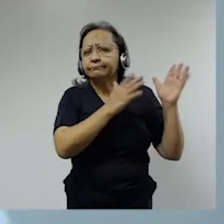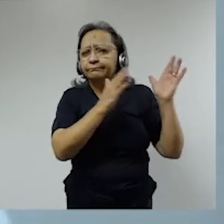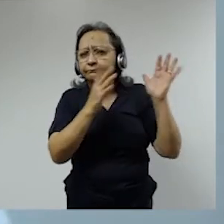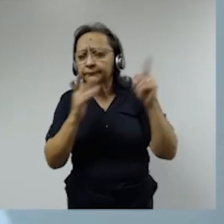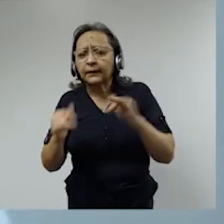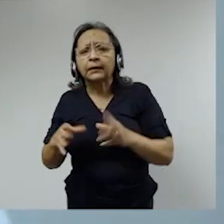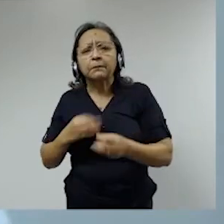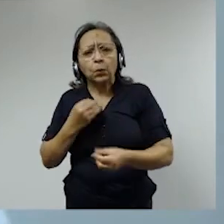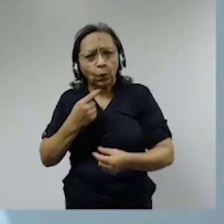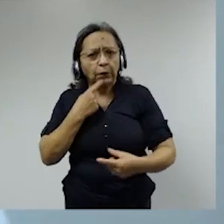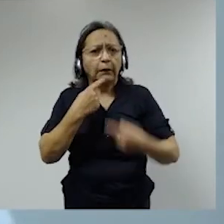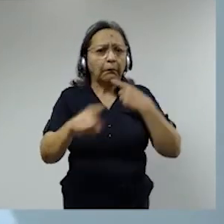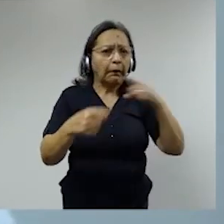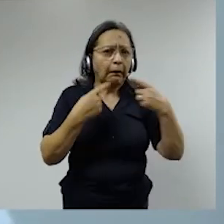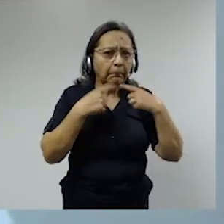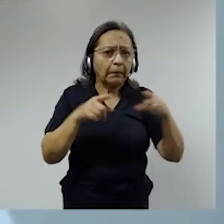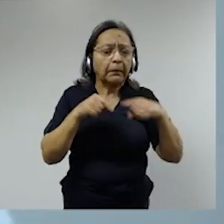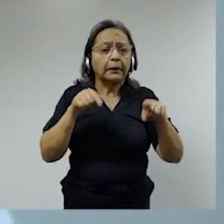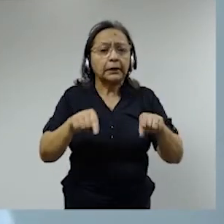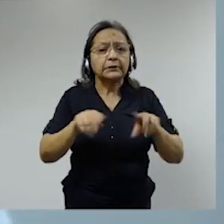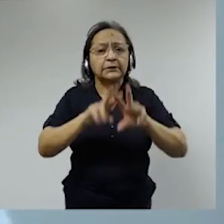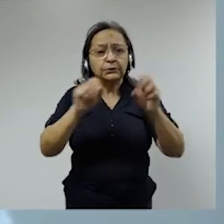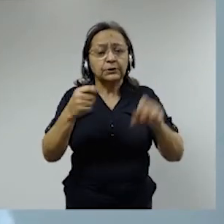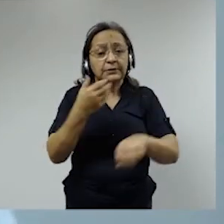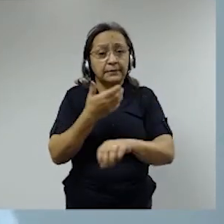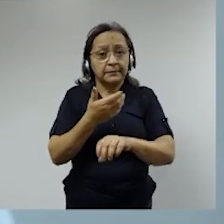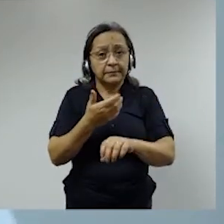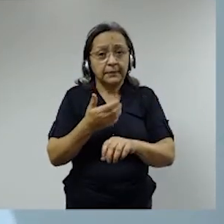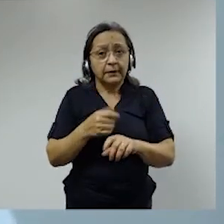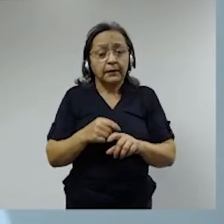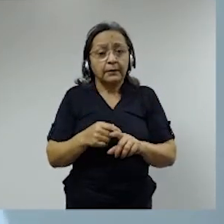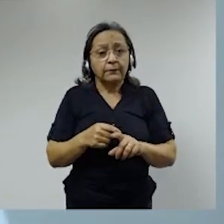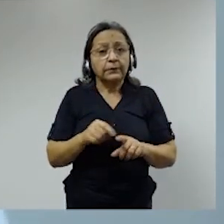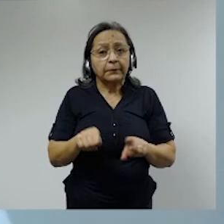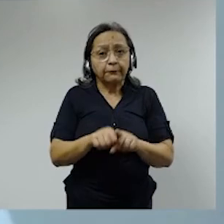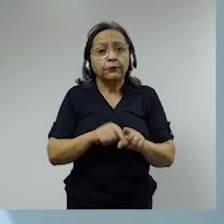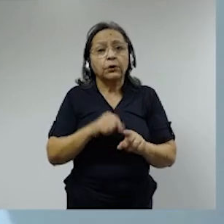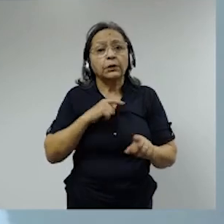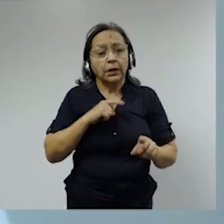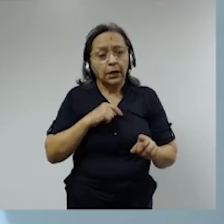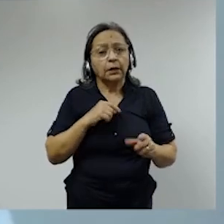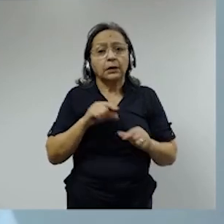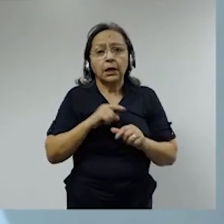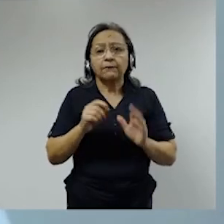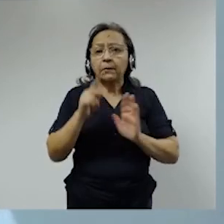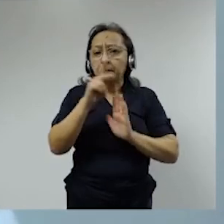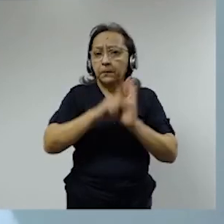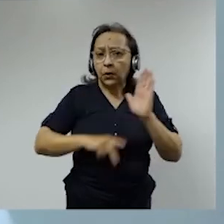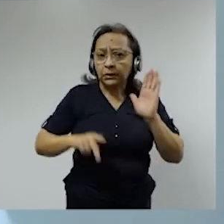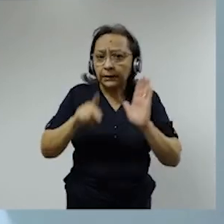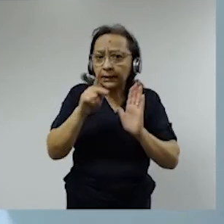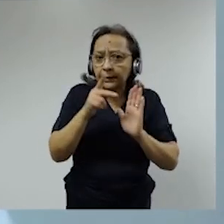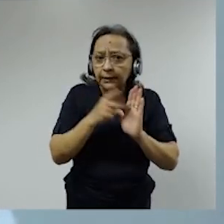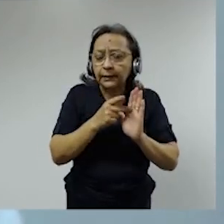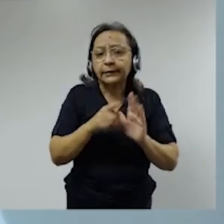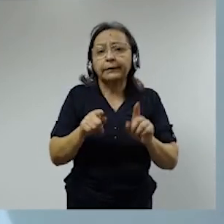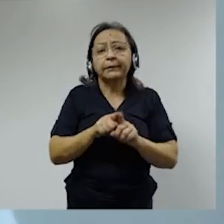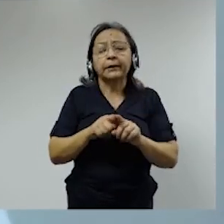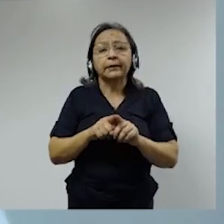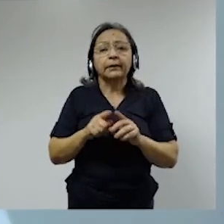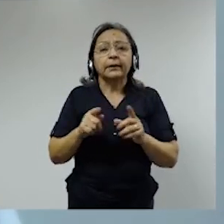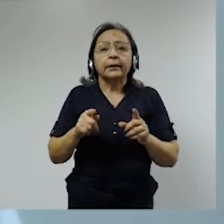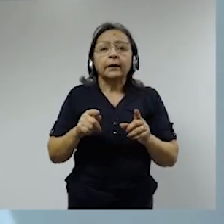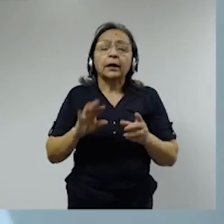questionamento relacionado a essa matéria, e que foi até objeto de portaria, que até exorbitou em sua